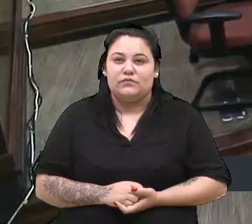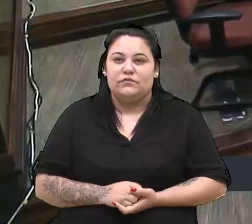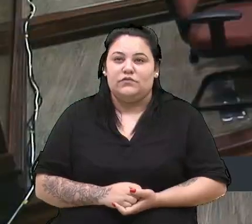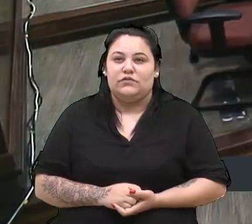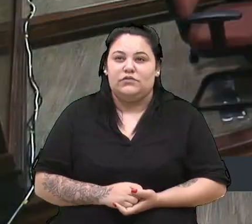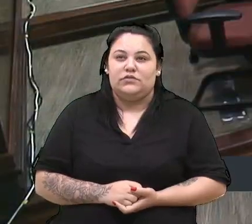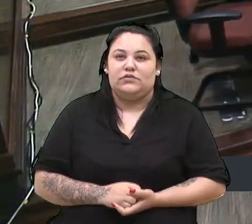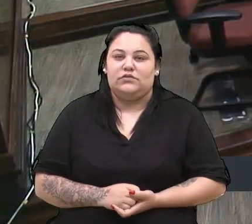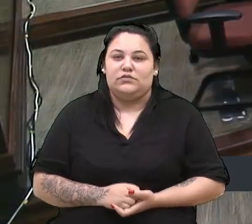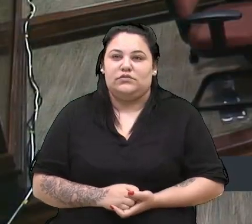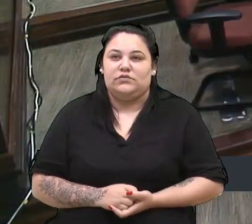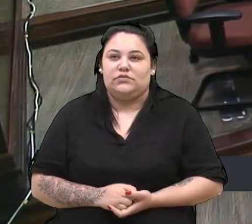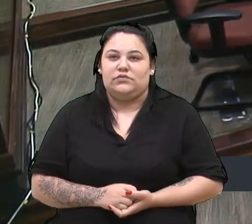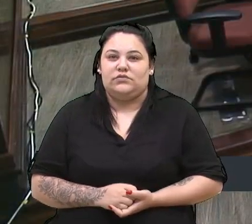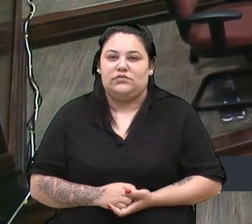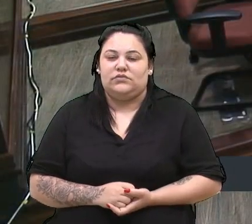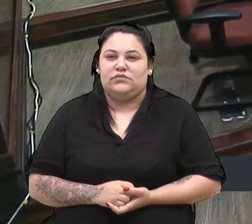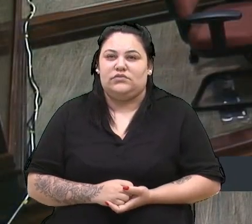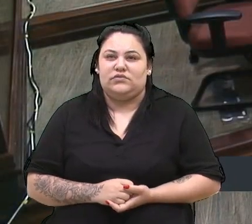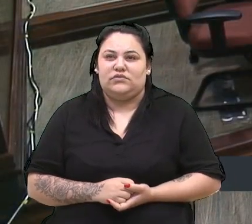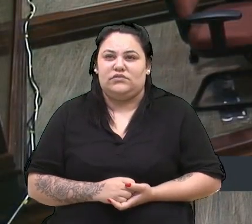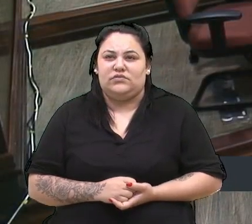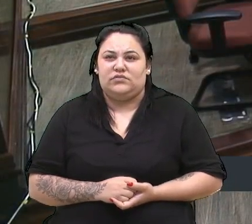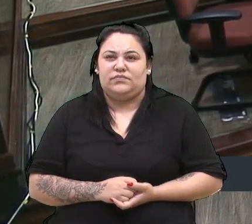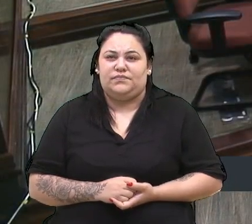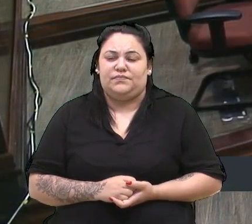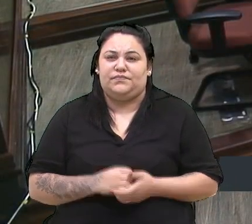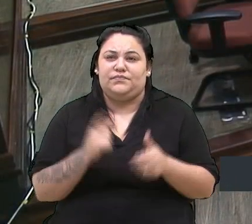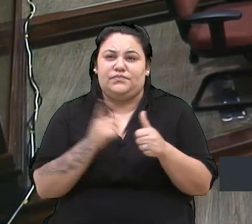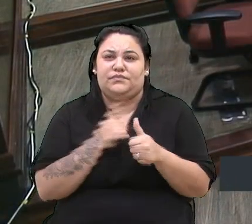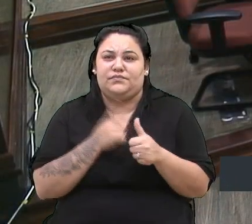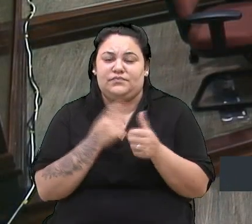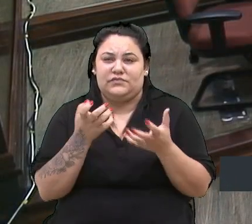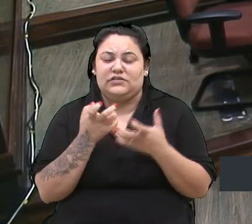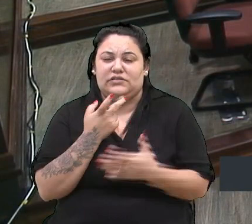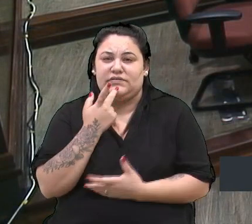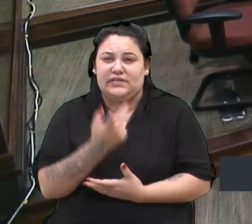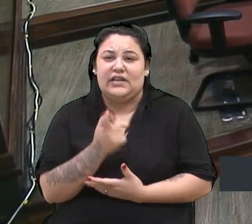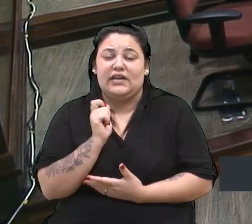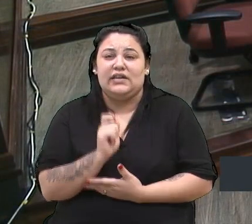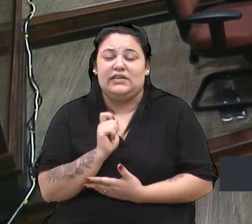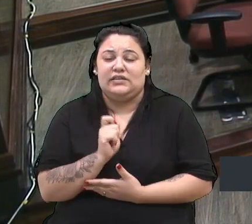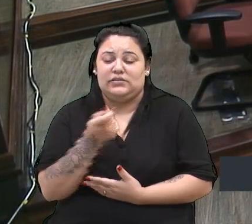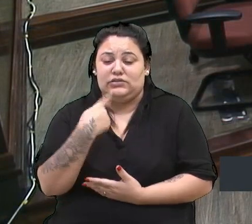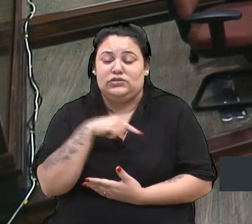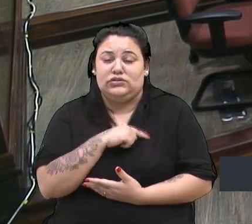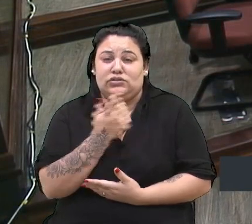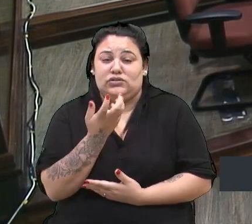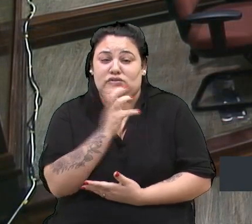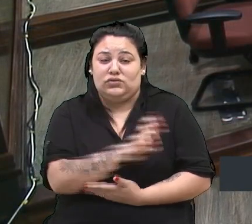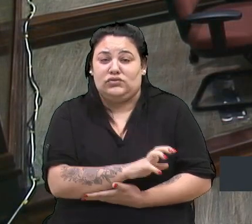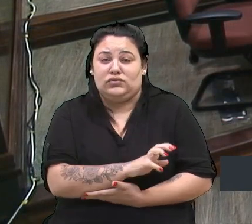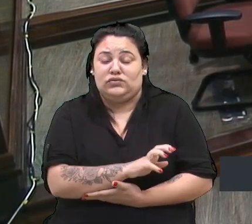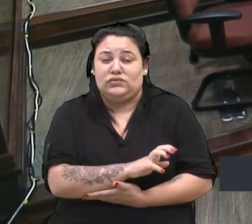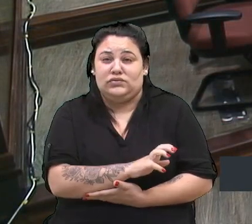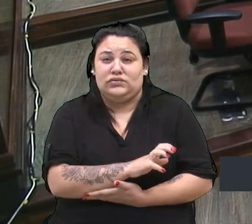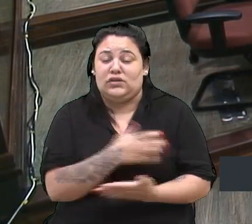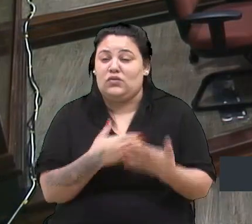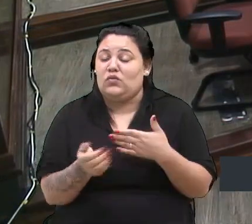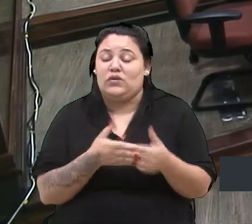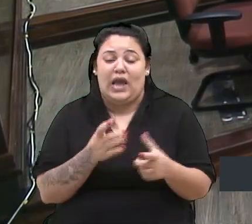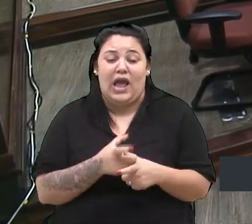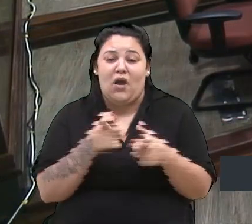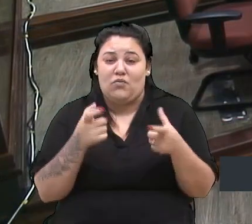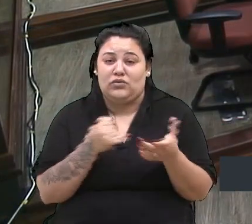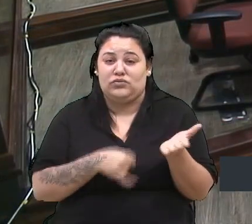Obrigado, senhor presidente, senhoras e senhores vereadores. Primeiramente dizer que somos contrários a qualquer aumento de impostos, mas